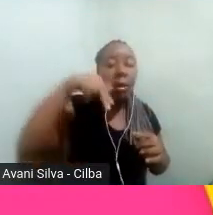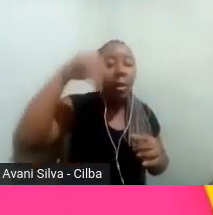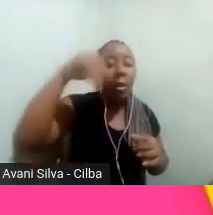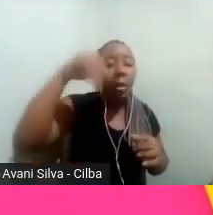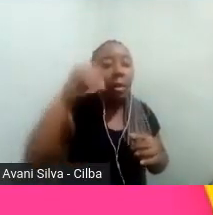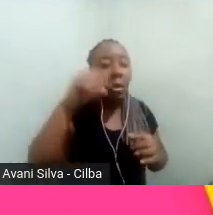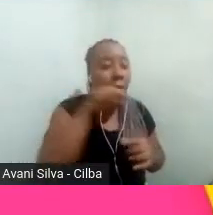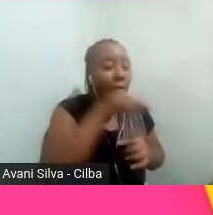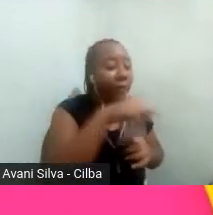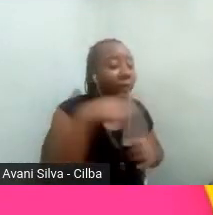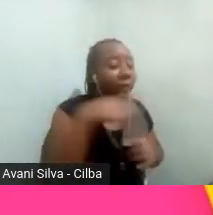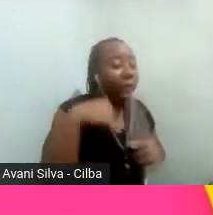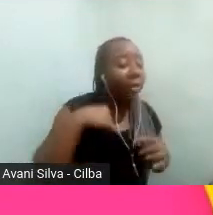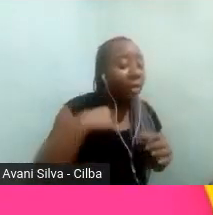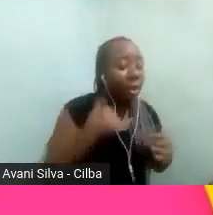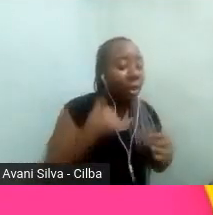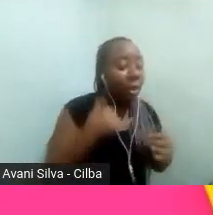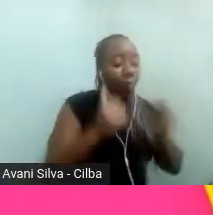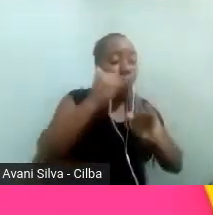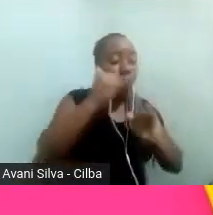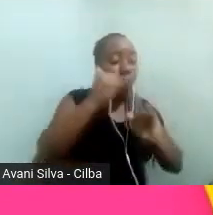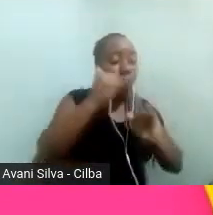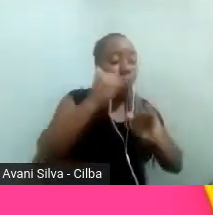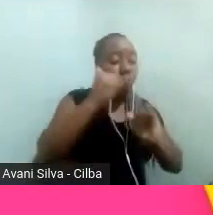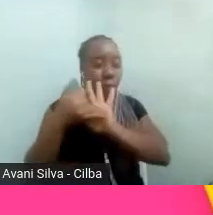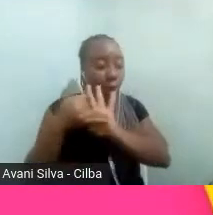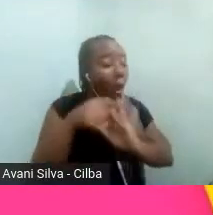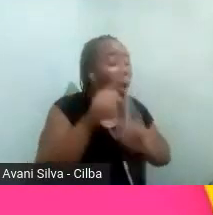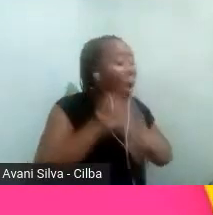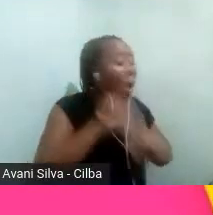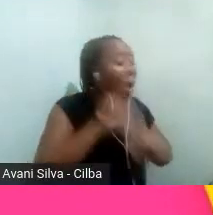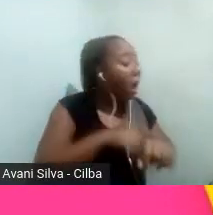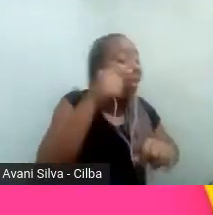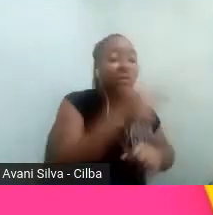positiva ou a hora que ele não tem energia positiva.